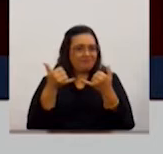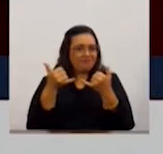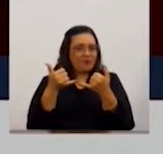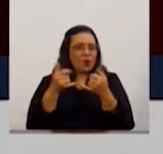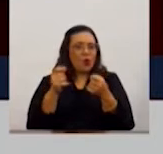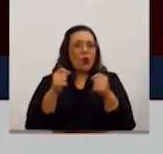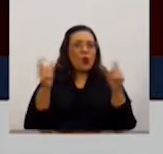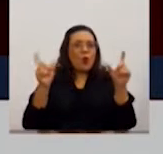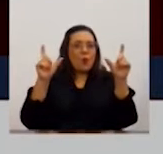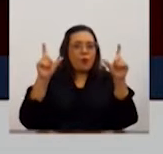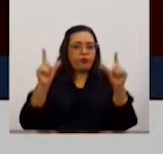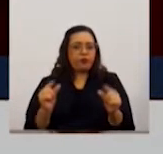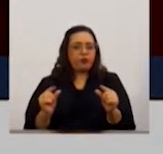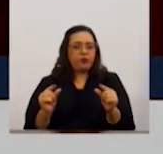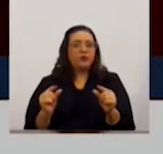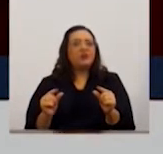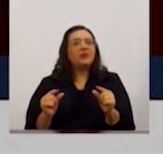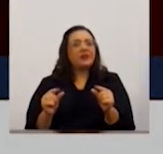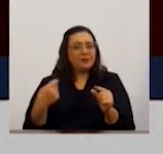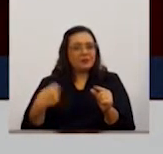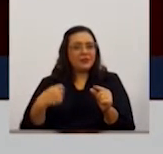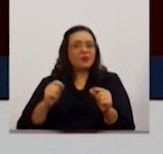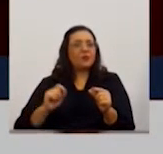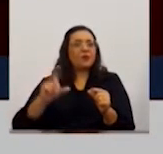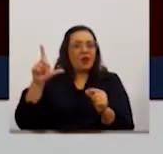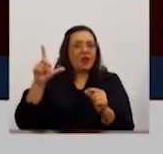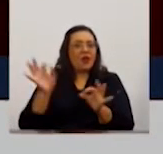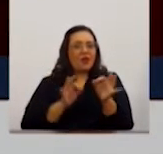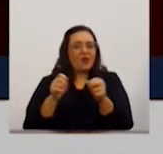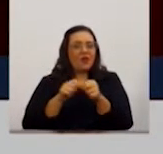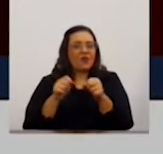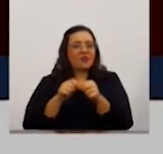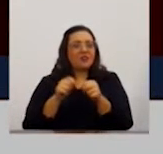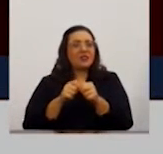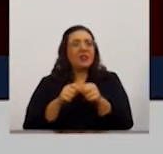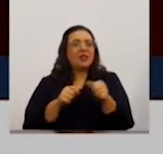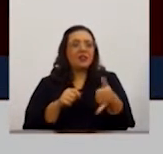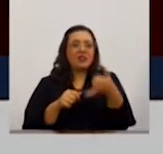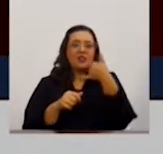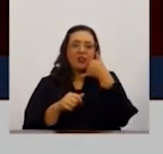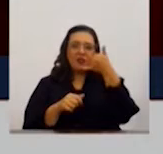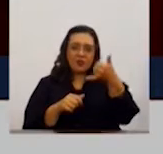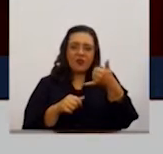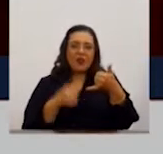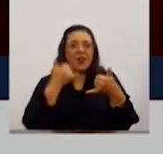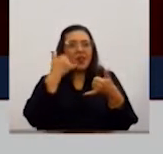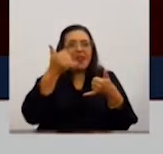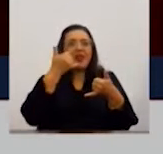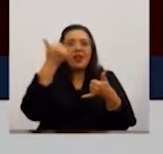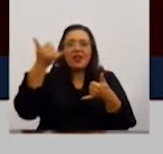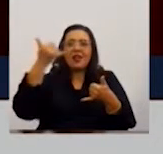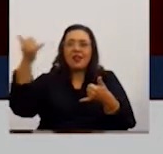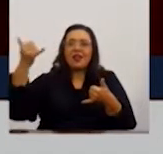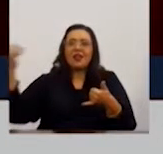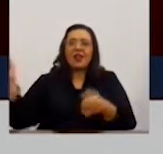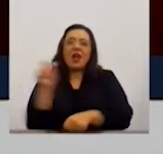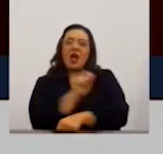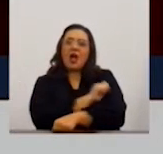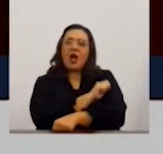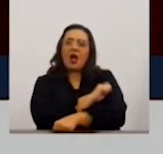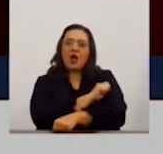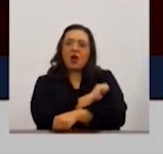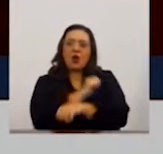não cair durante a aula. Aumento do plano de telefonia para fazer ligações para os alunos que não